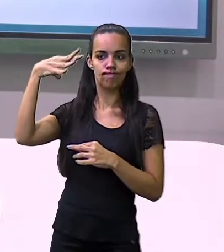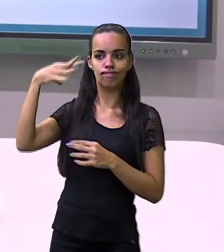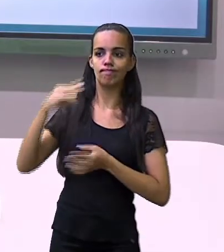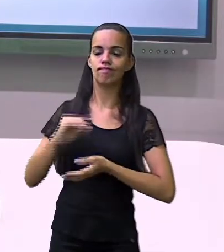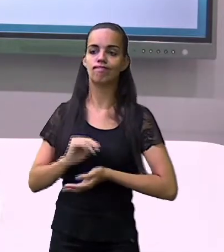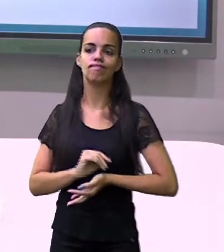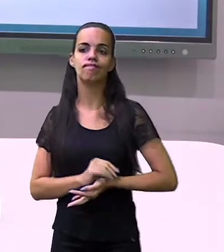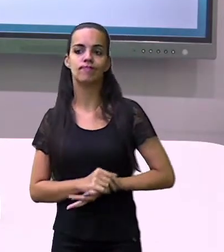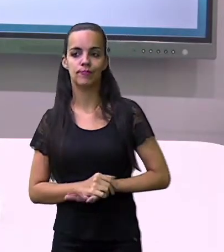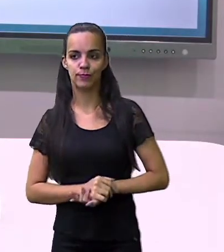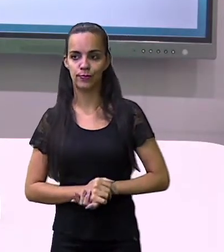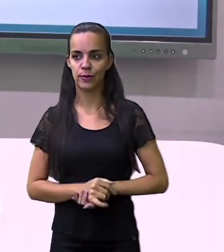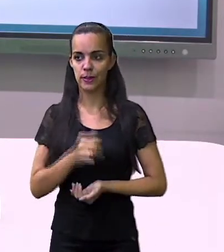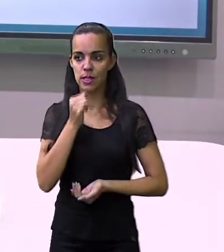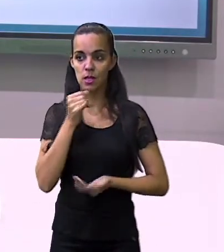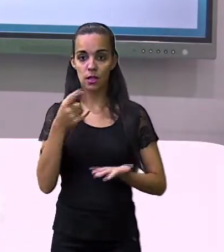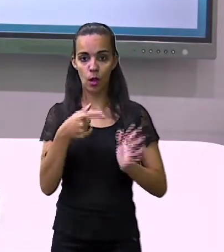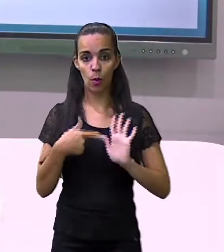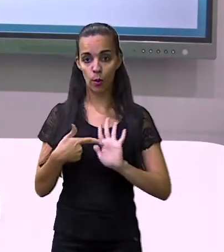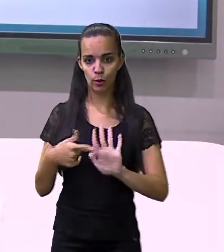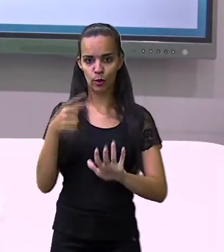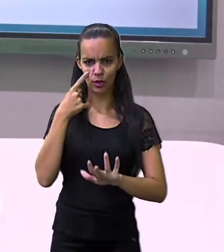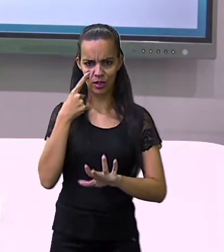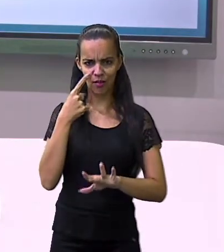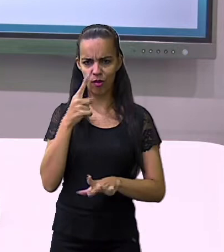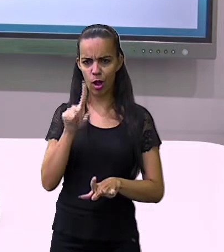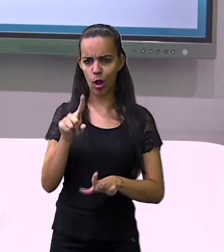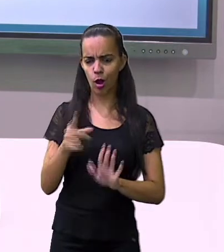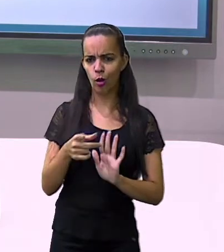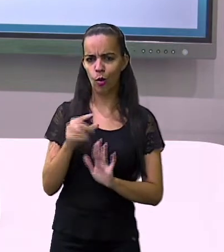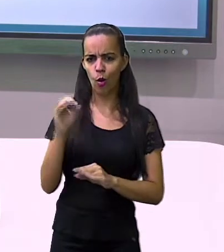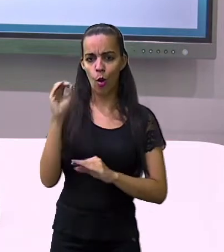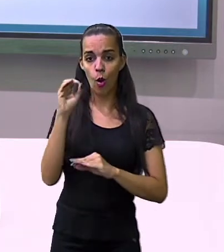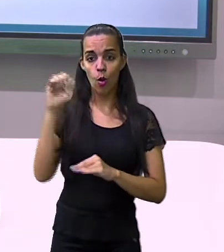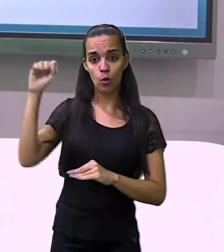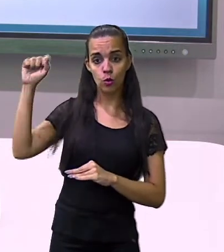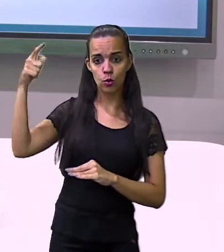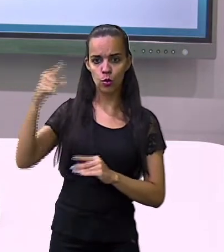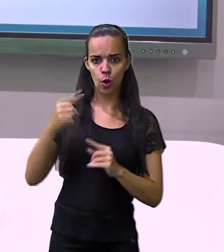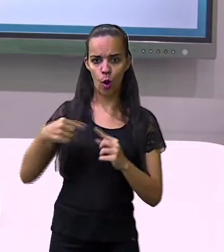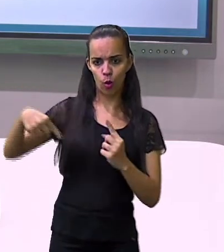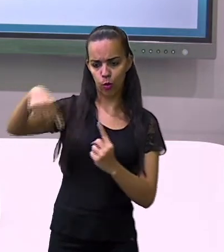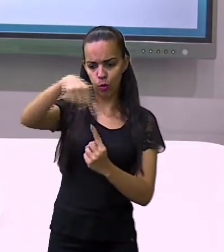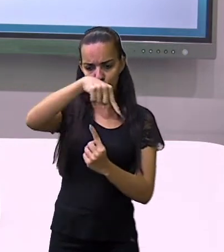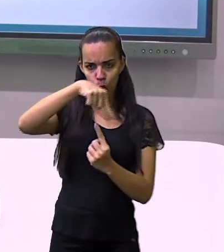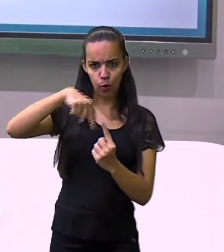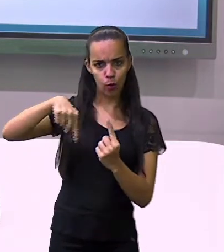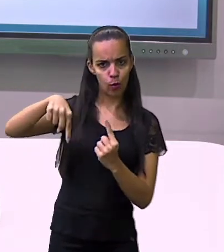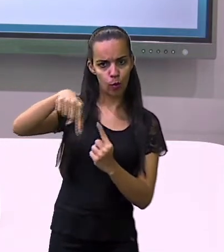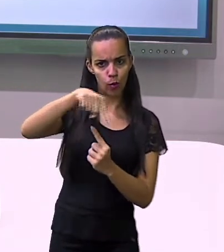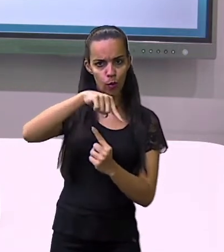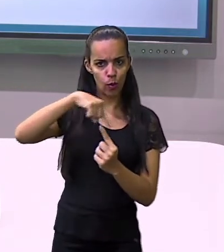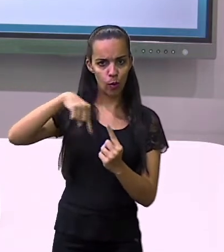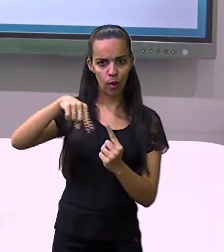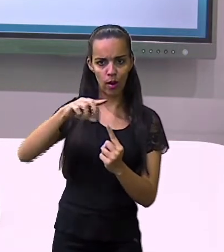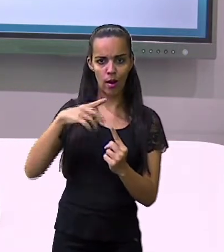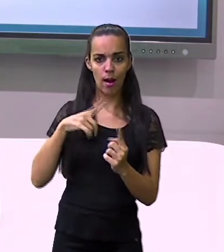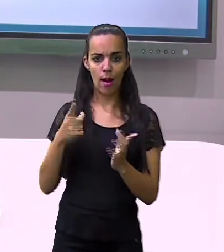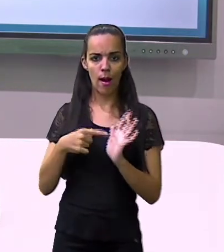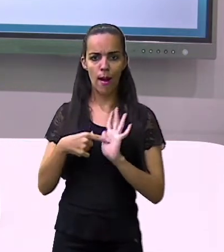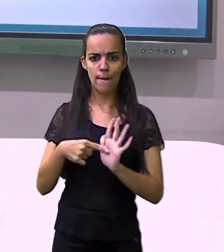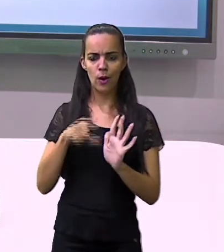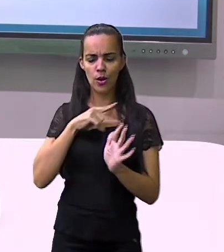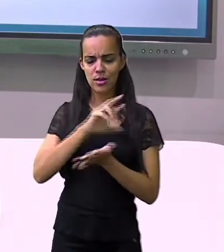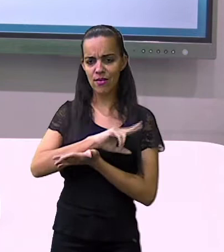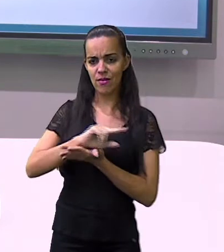nós temos, olha, uma imagem onde o Sol está rodando, tá vendo? Isso aqui está representando os dias, passando